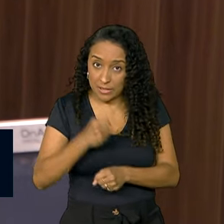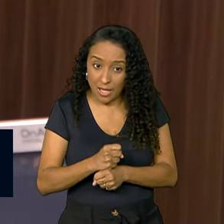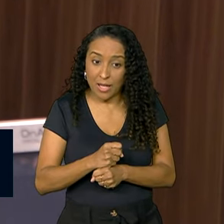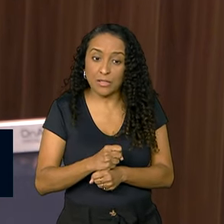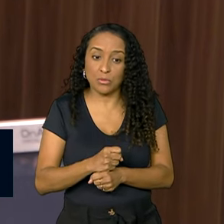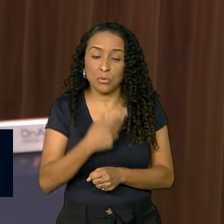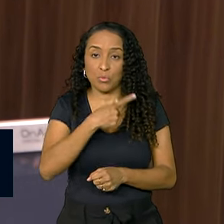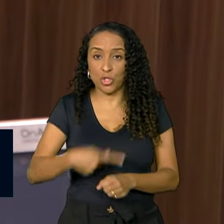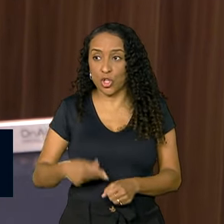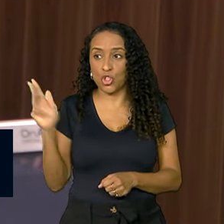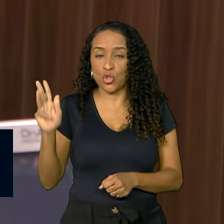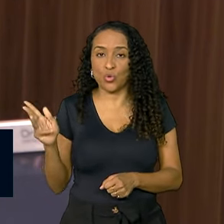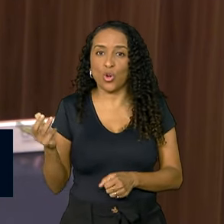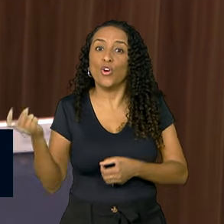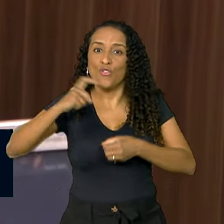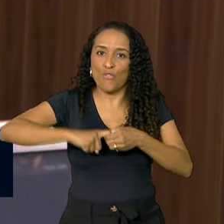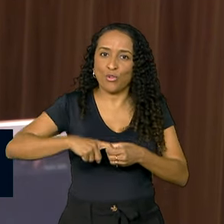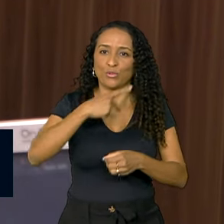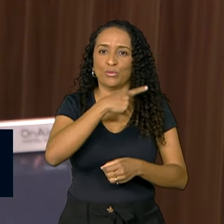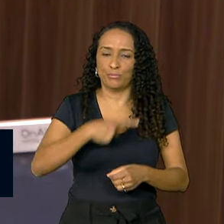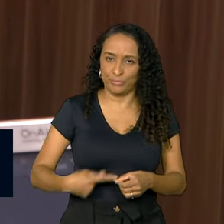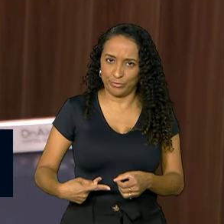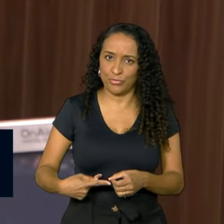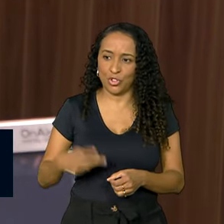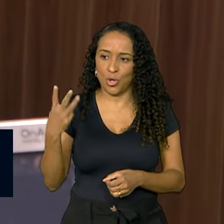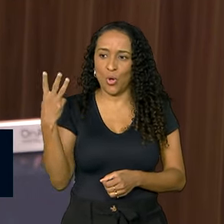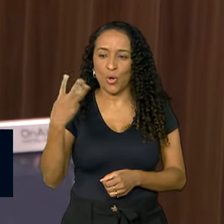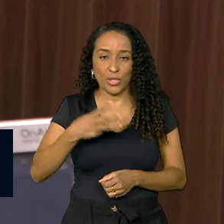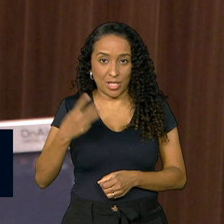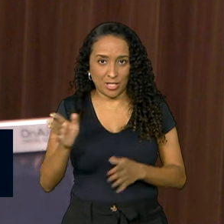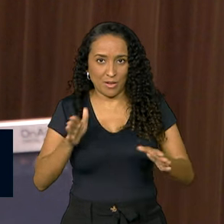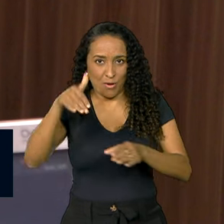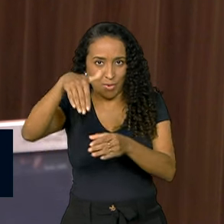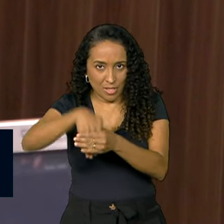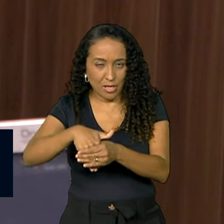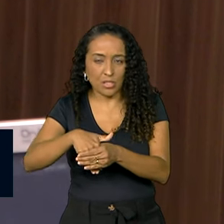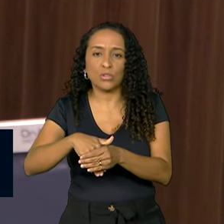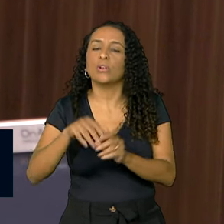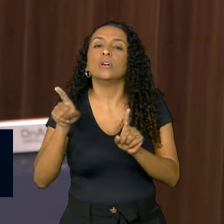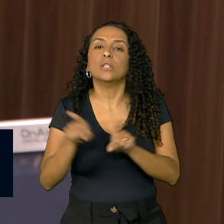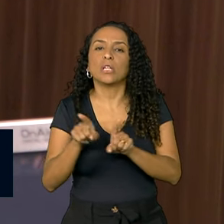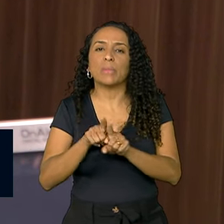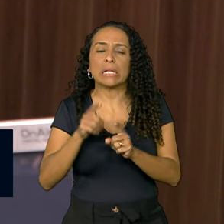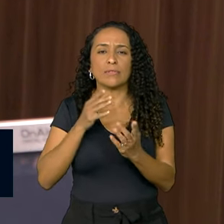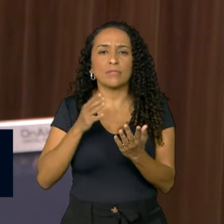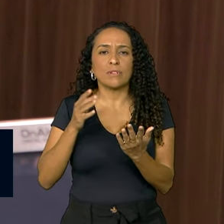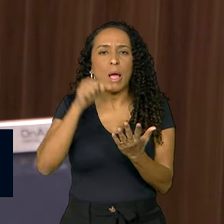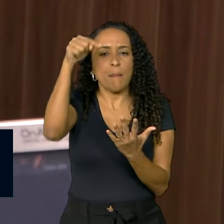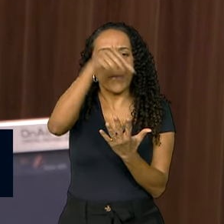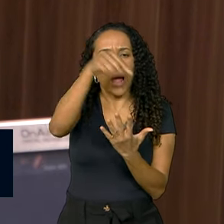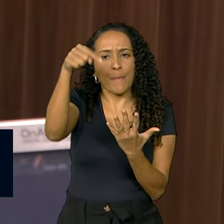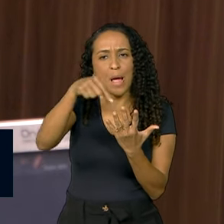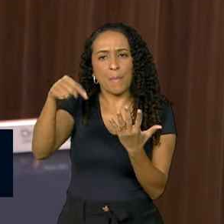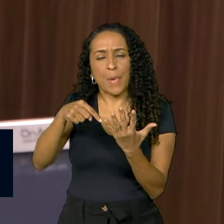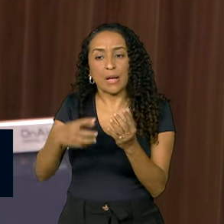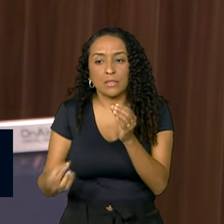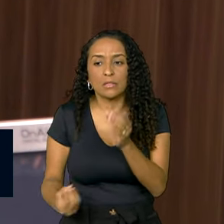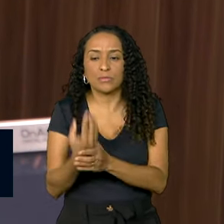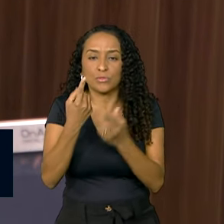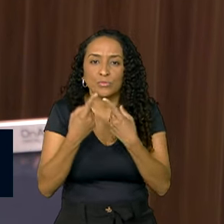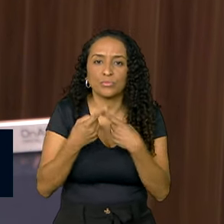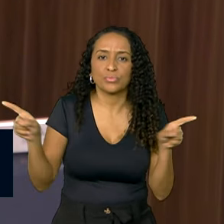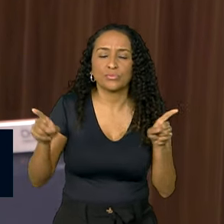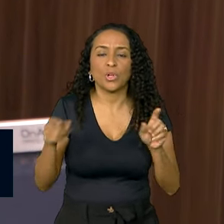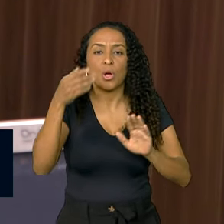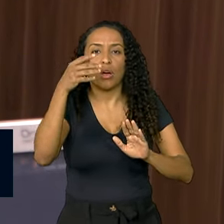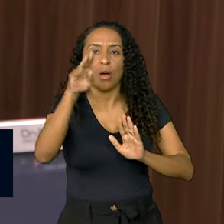que o presidente Lula reassumiu o governo né no seu terceiro mandato ele tirou como diretriz lançar um novo programa de aceleração de